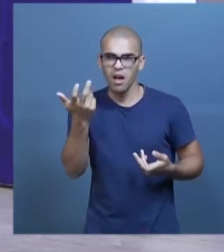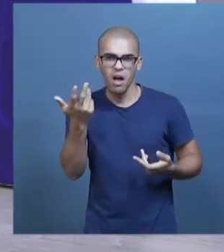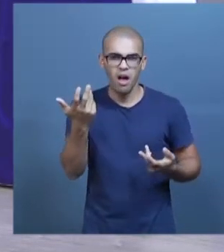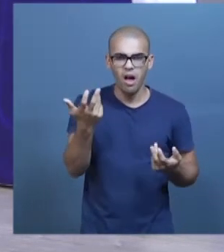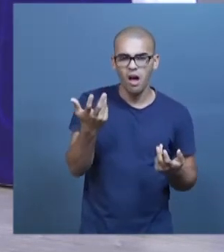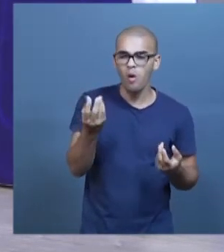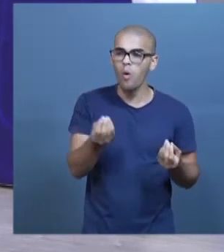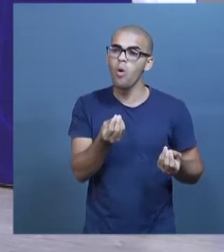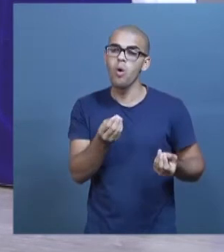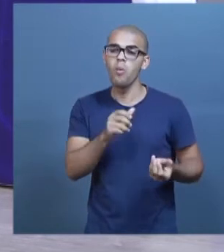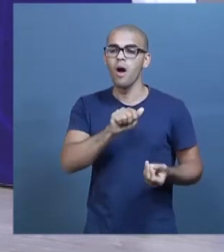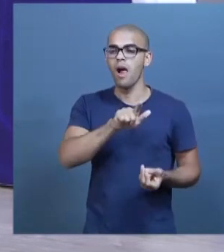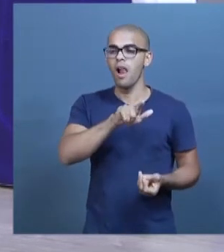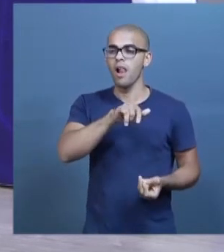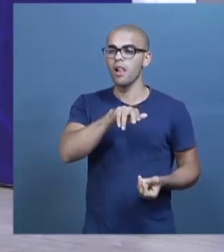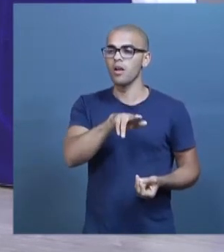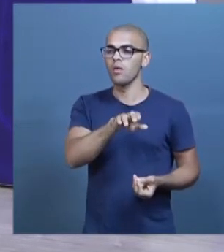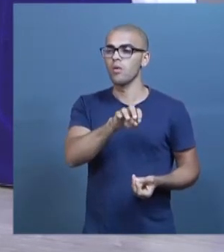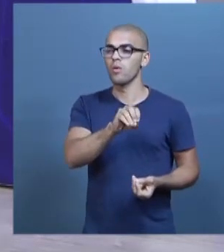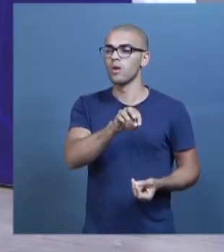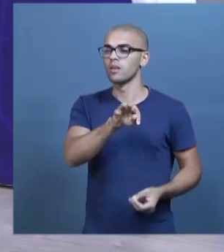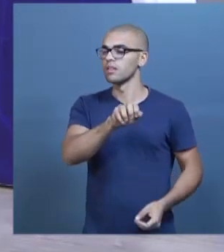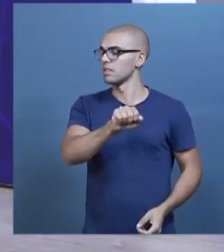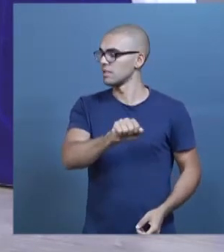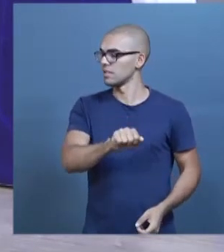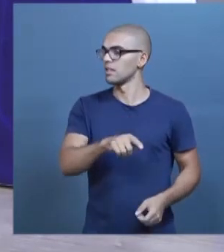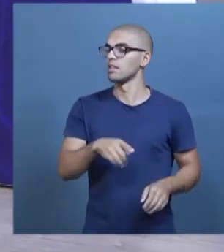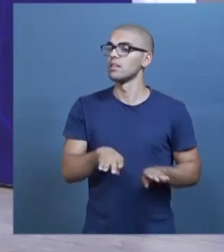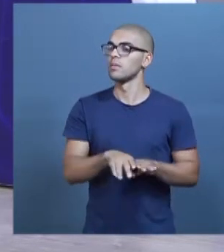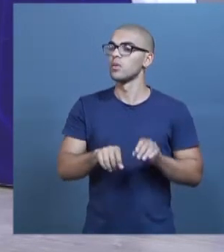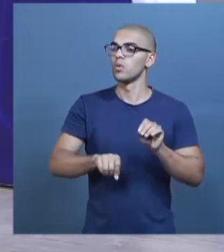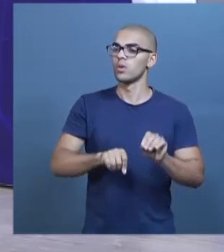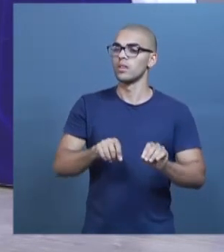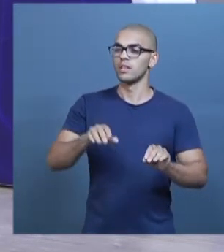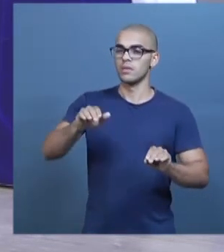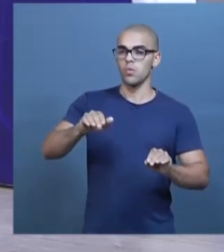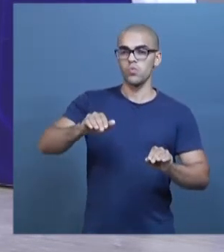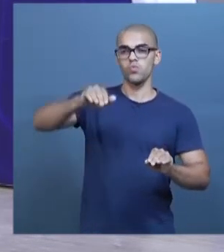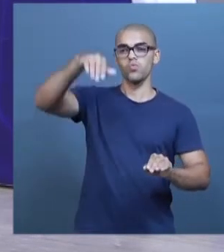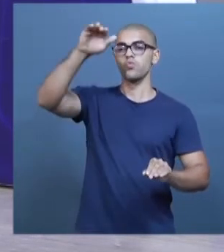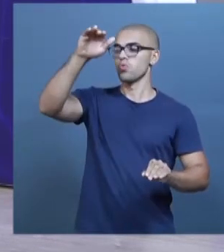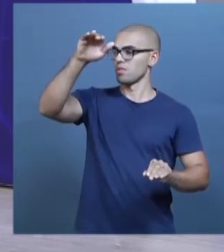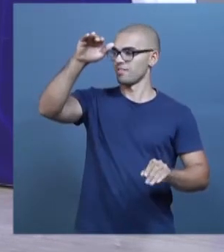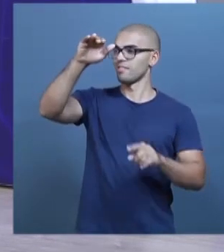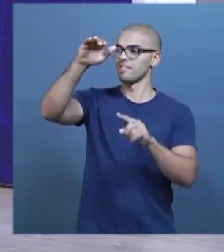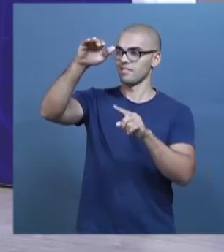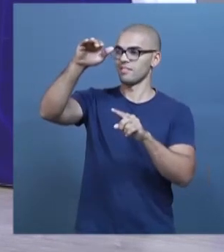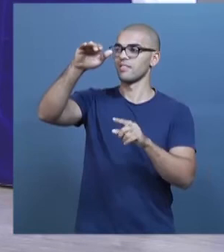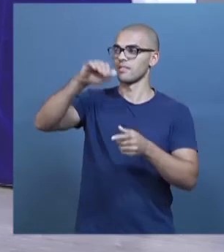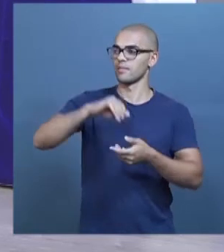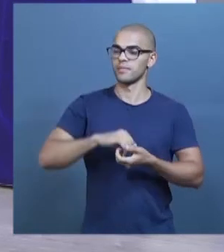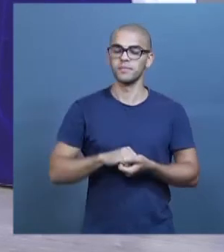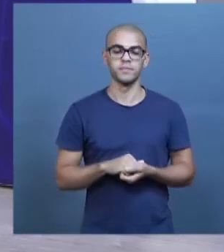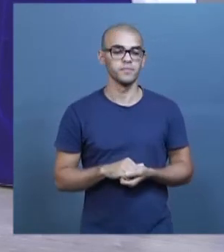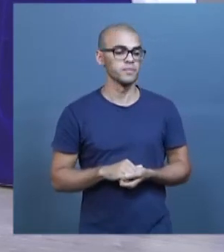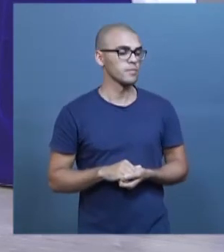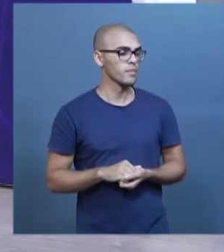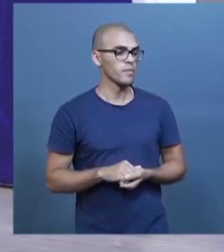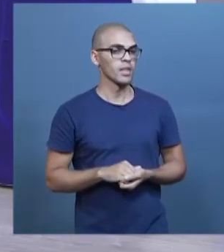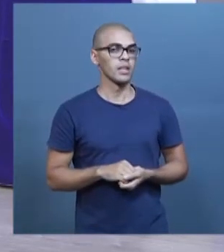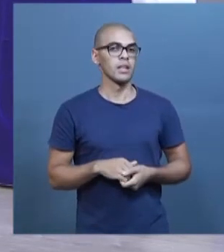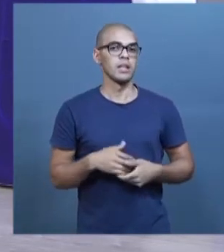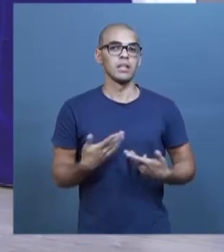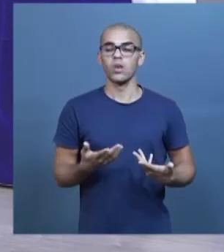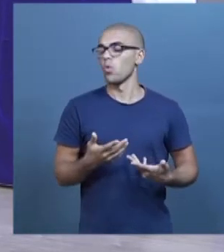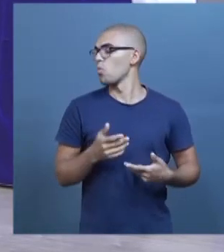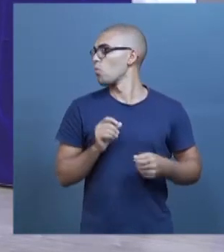alíquotas, assim como uma elevação também das últimas faixas. O Rick falou sobre desigualdade. O que teria que mudar para